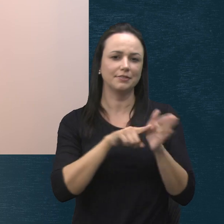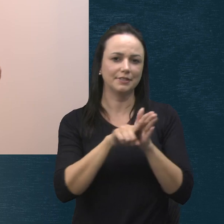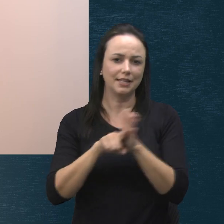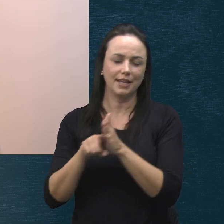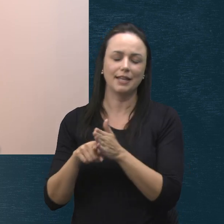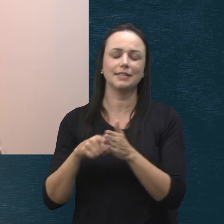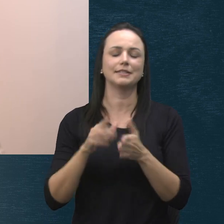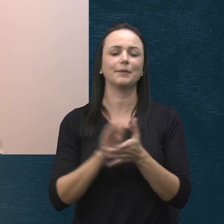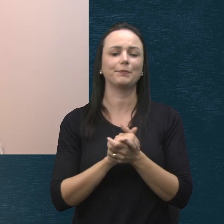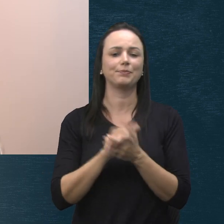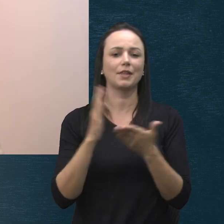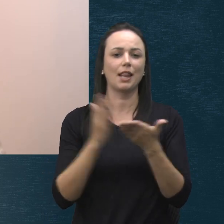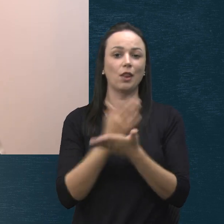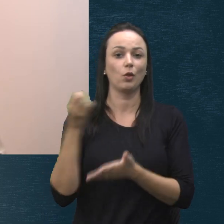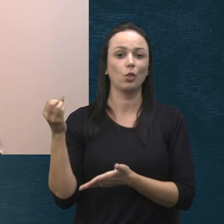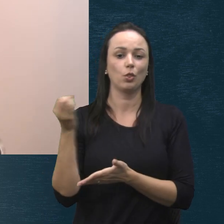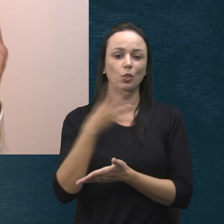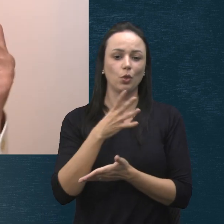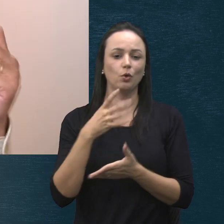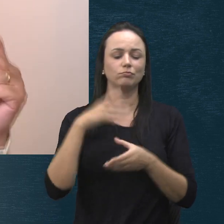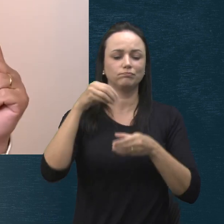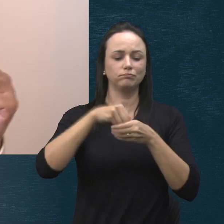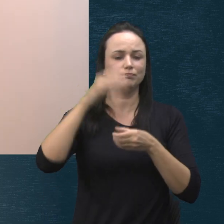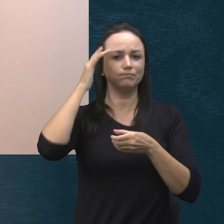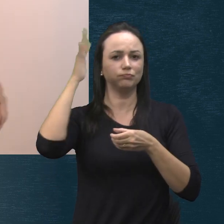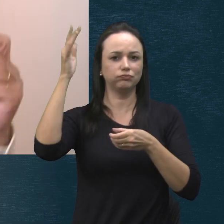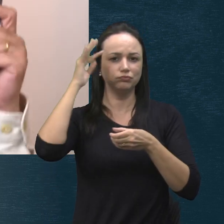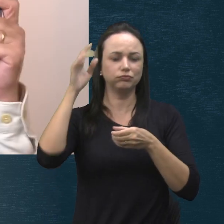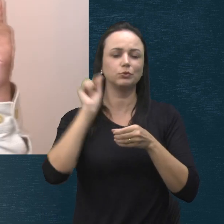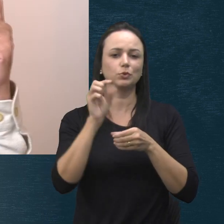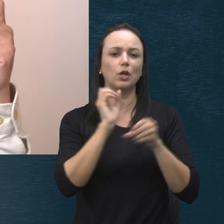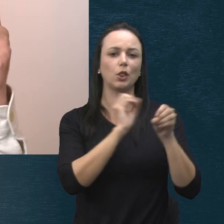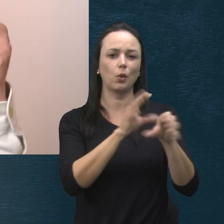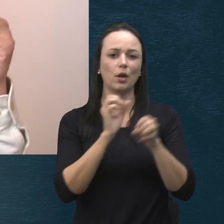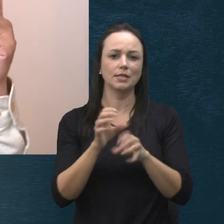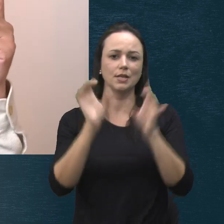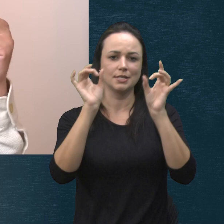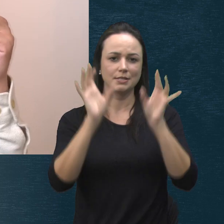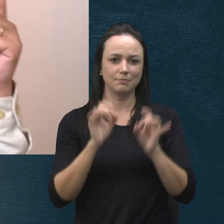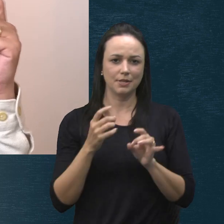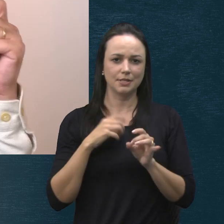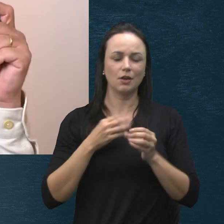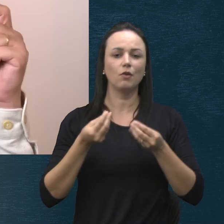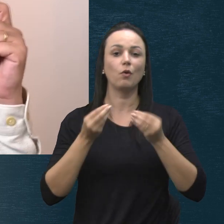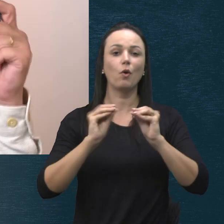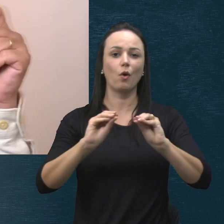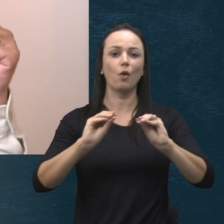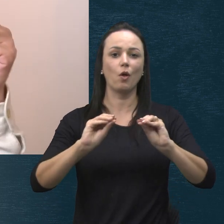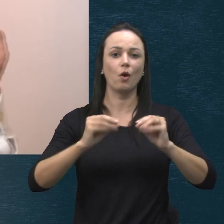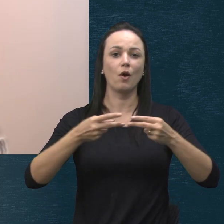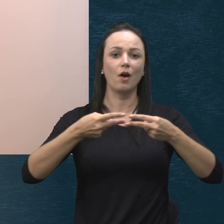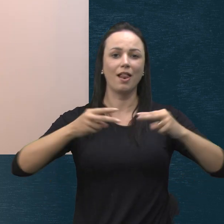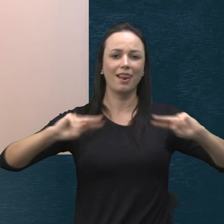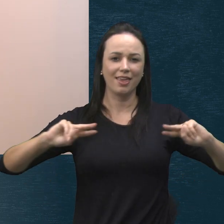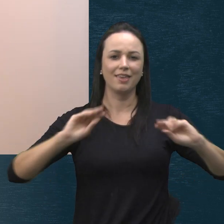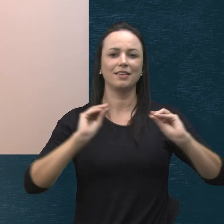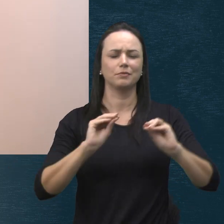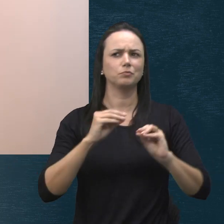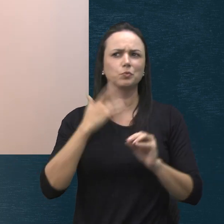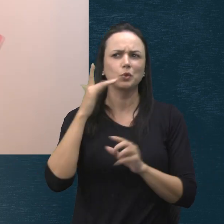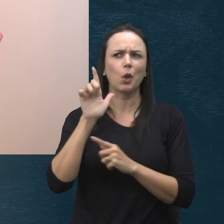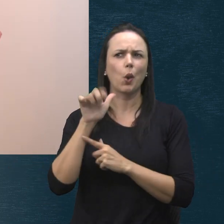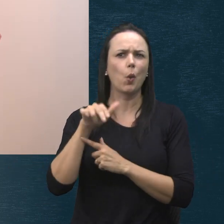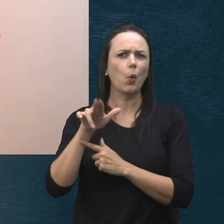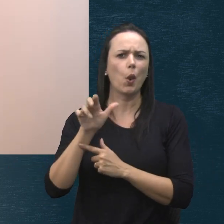livro novo que eu sistematizo as minhas reflexões sobre educação especial. Vou colocar o link aqui para vocês. Não sei qual é o link, se é da Luna. É